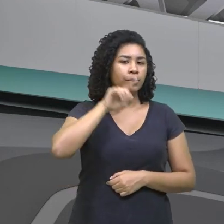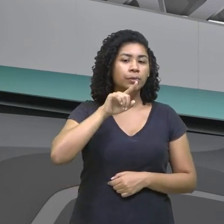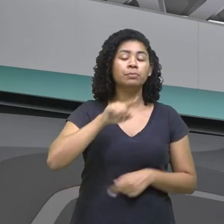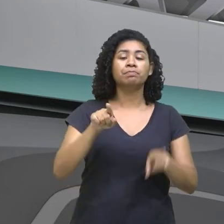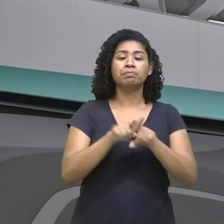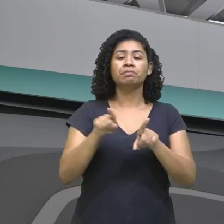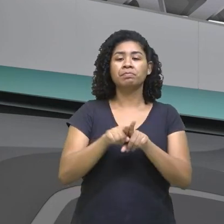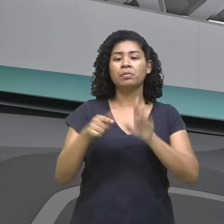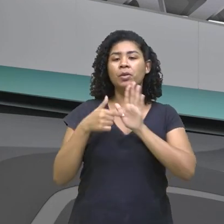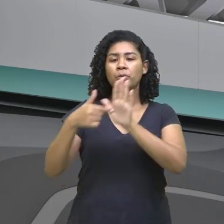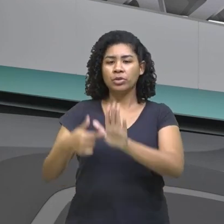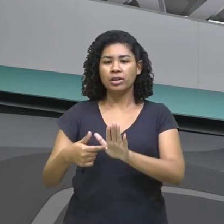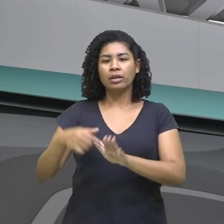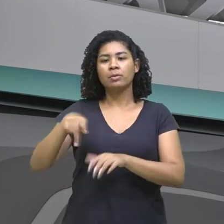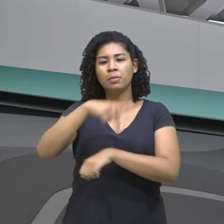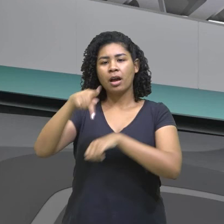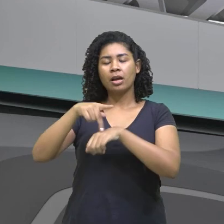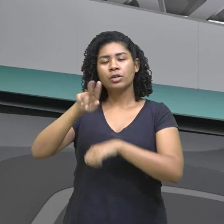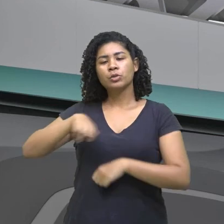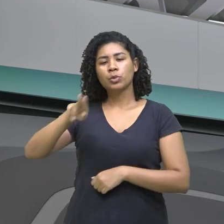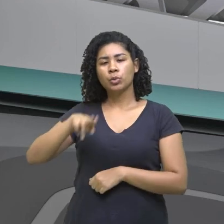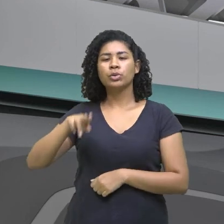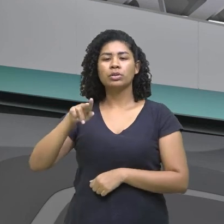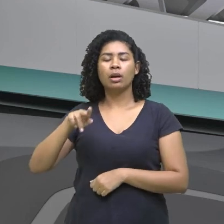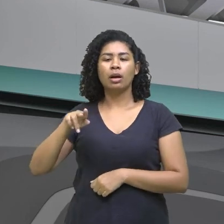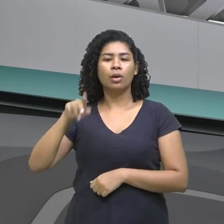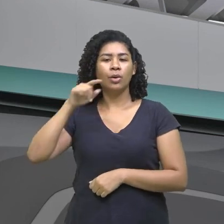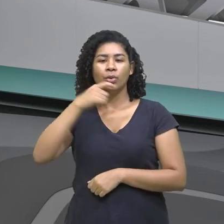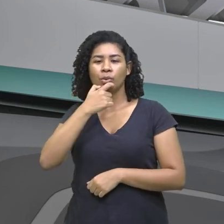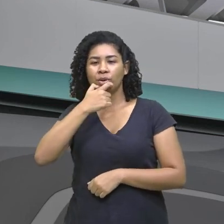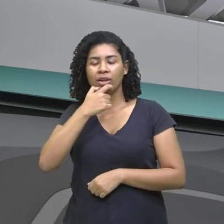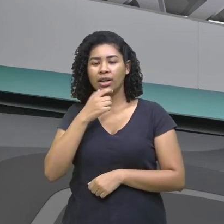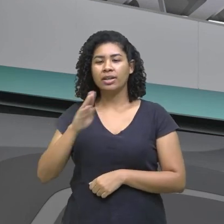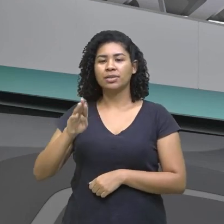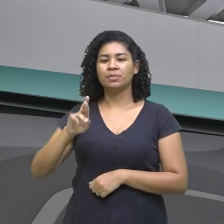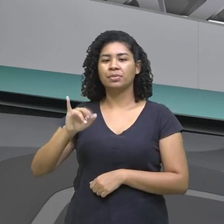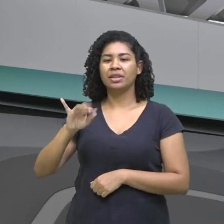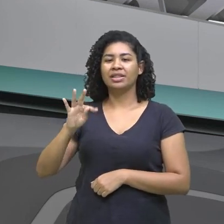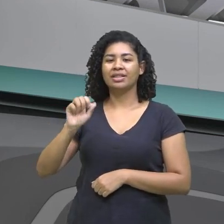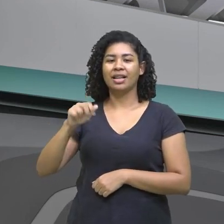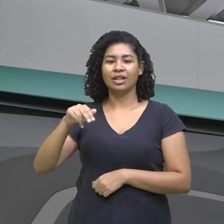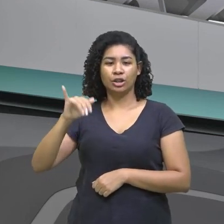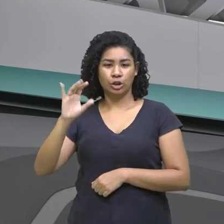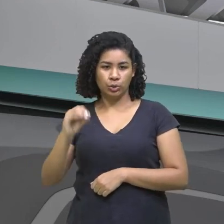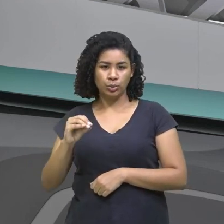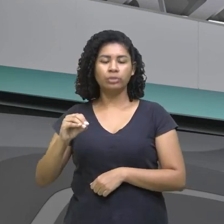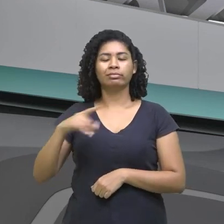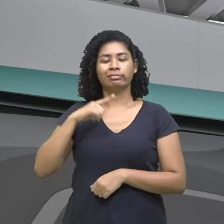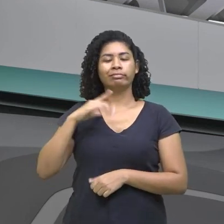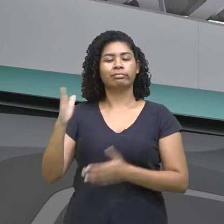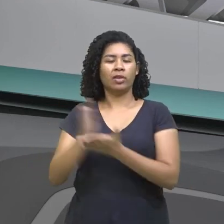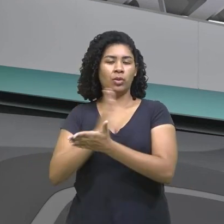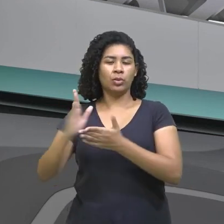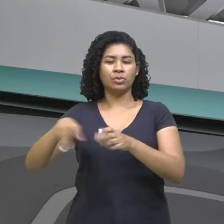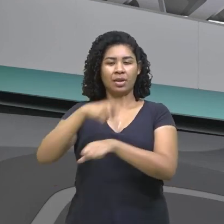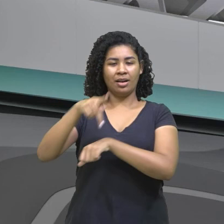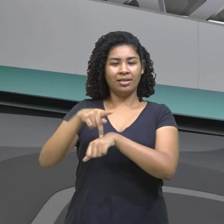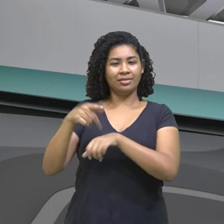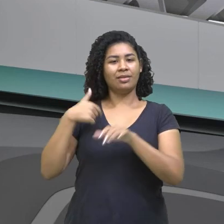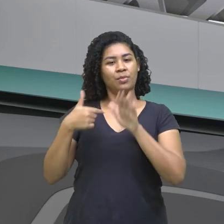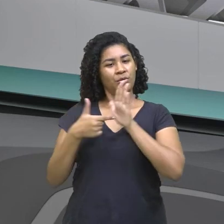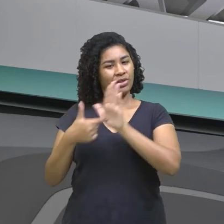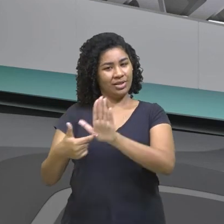inglês britânico, né, que é o país de Gales, Inglaterra, né? Que mais? Escócia,